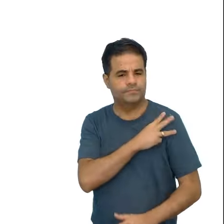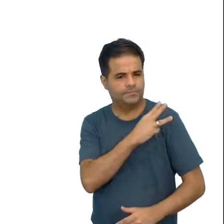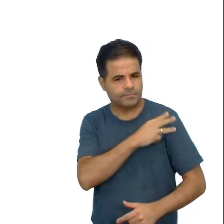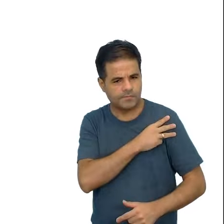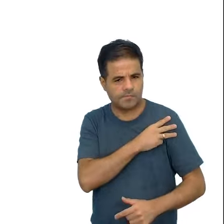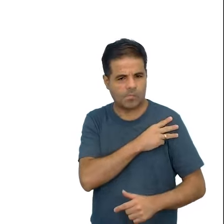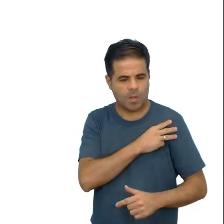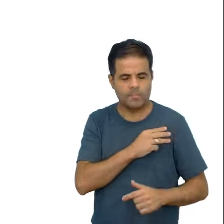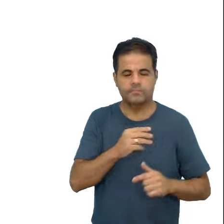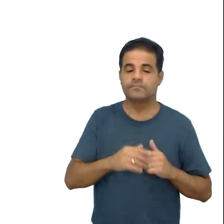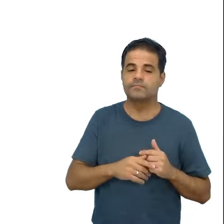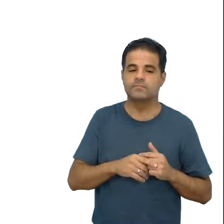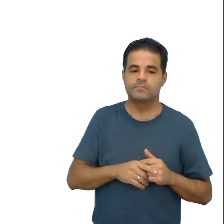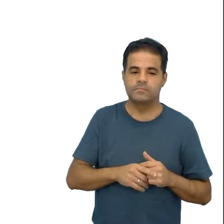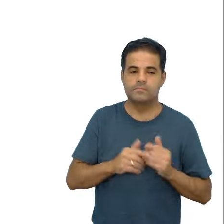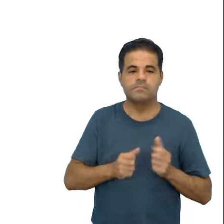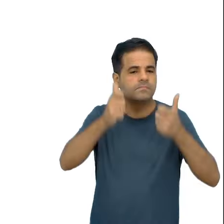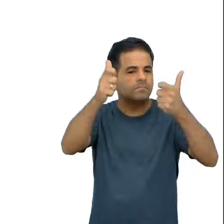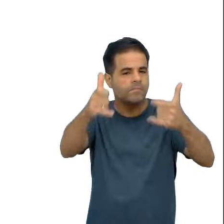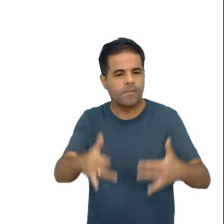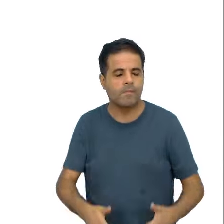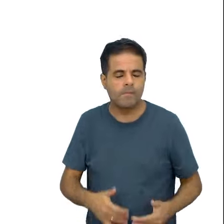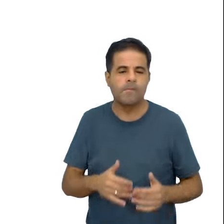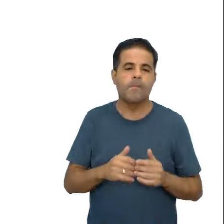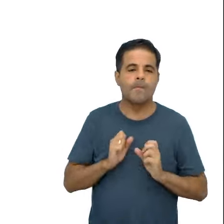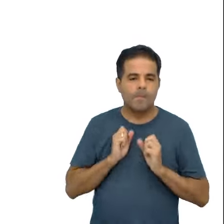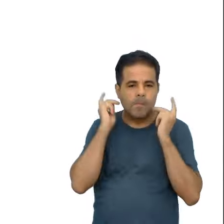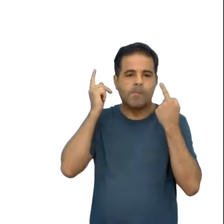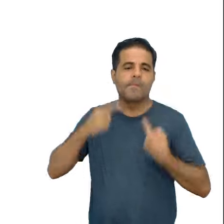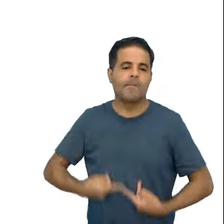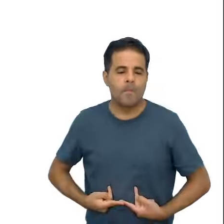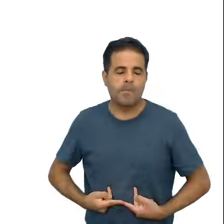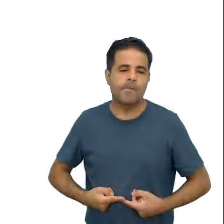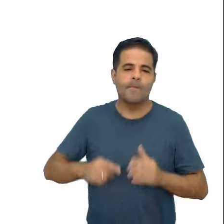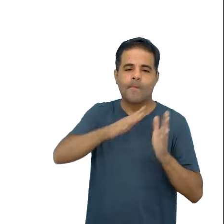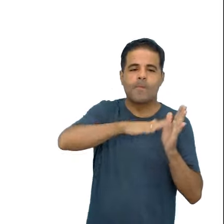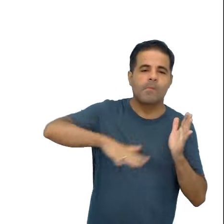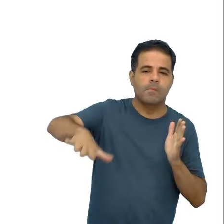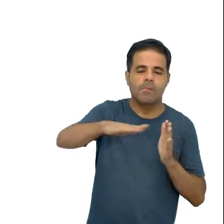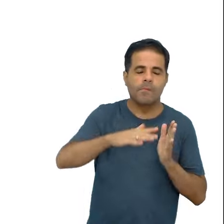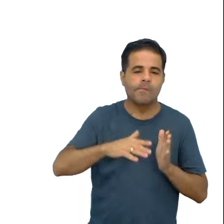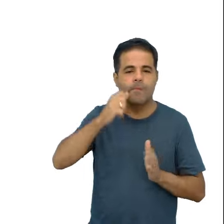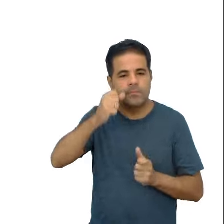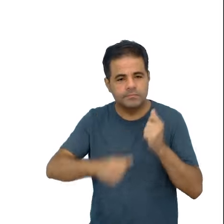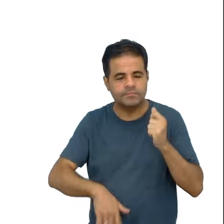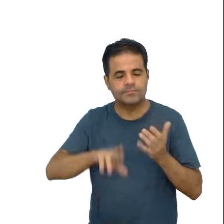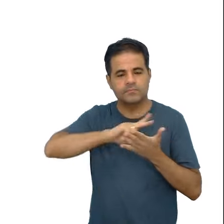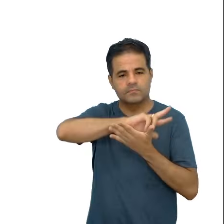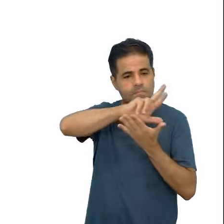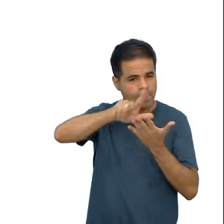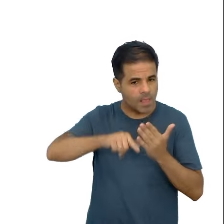série, e ela fala sobre eu reconhecer e explicar essas variáveis